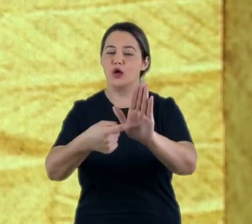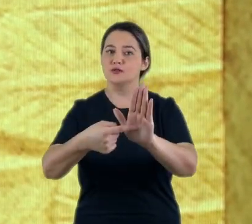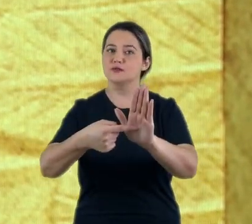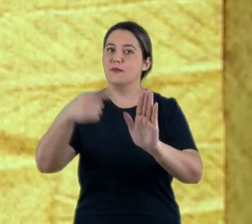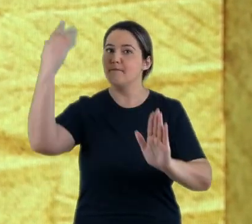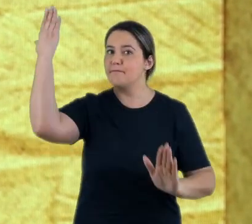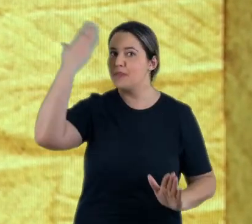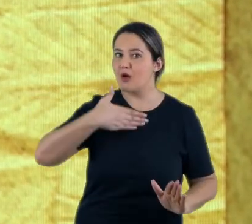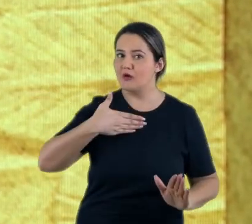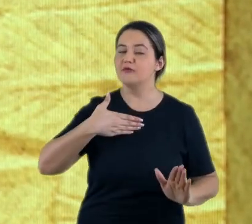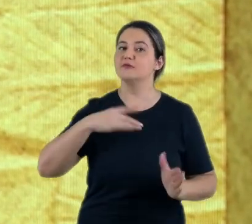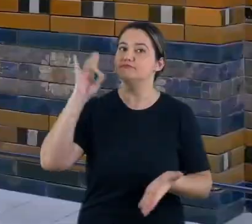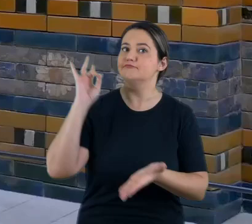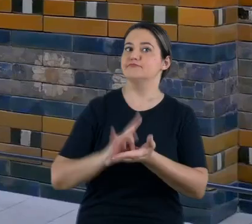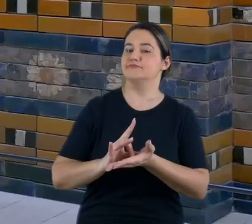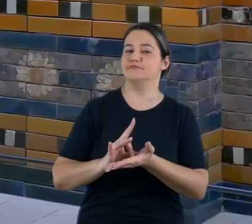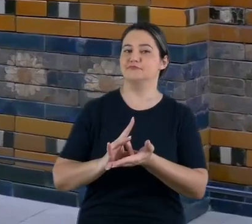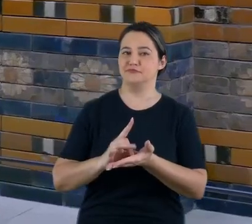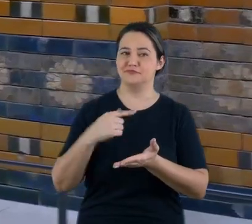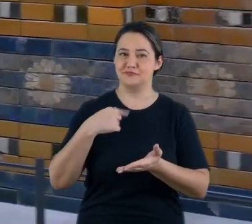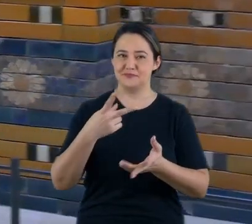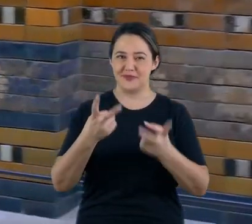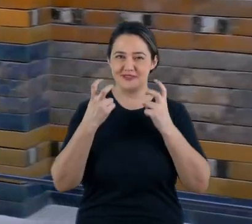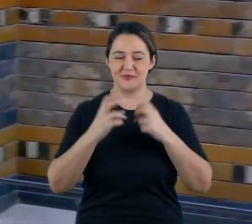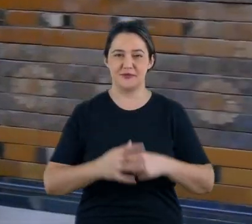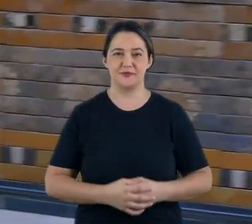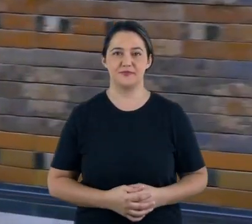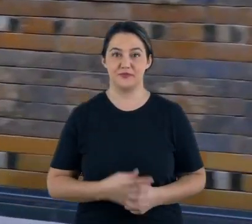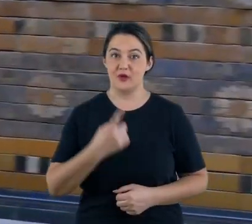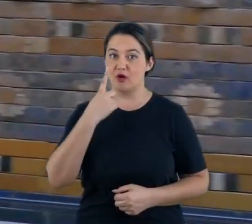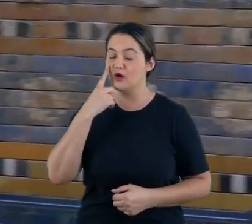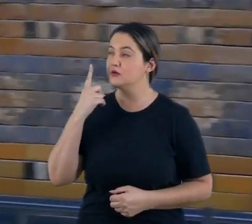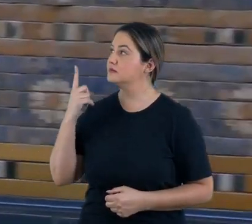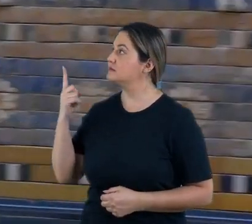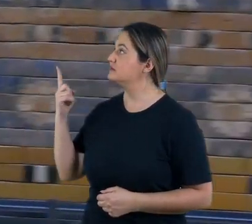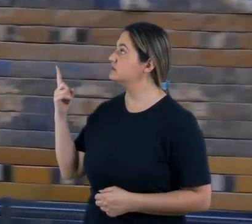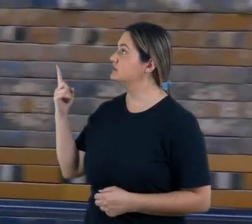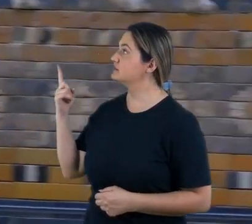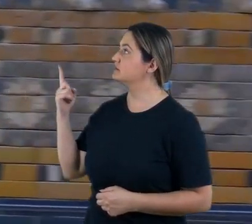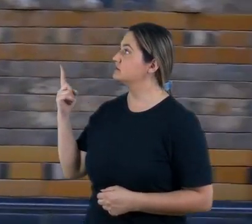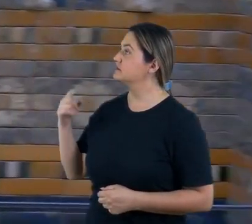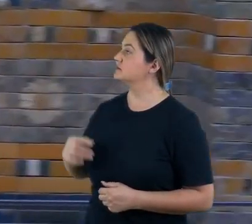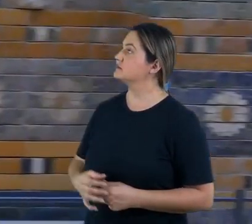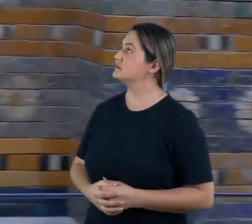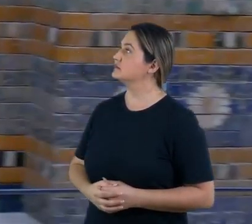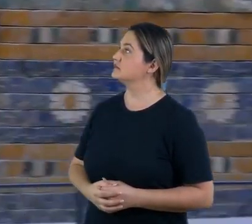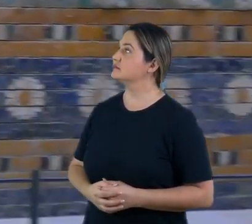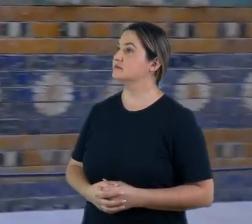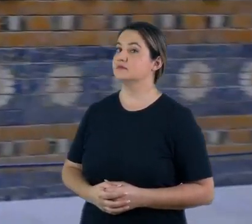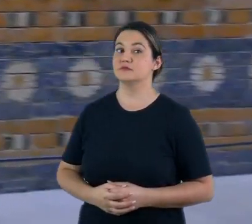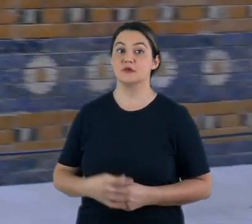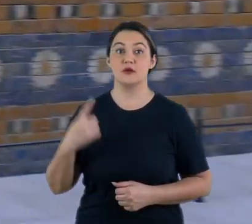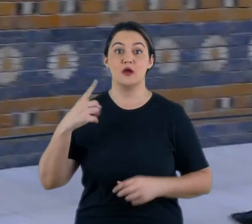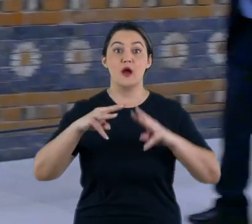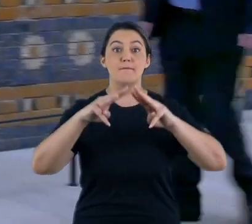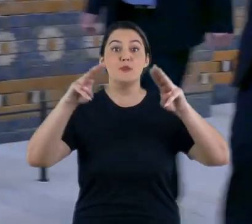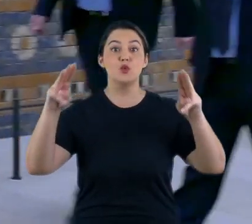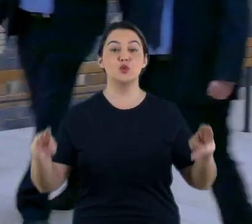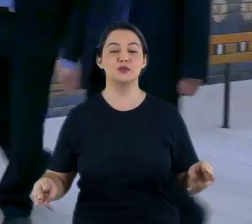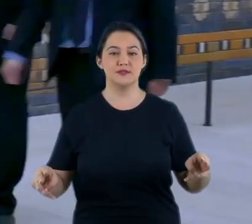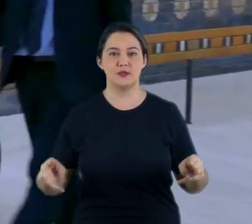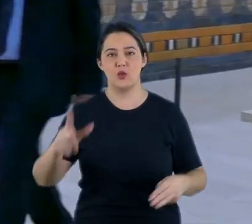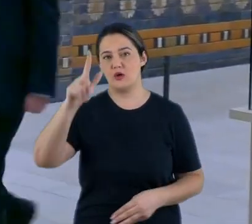evidente. Preste atenção e você entenderá. Exposta no Museu de Berlim estão algumas partes preservadas da